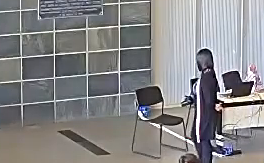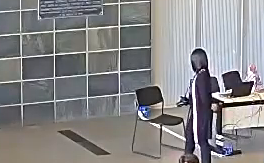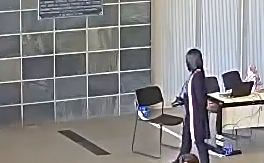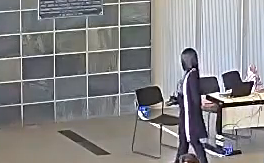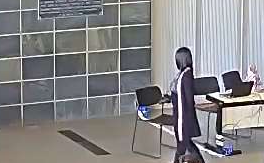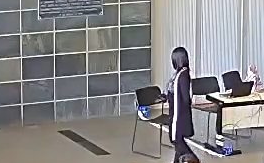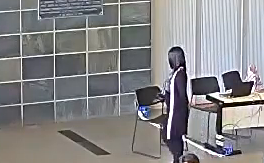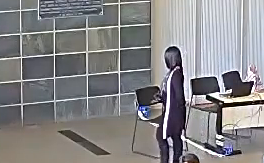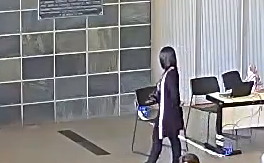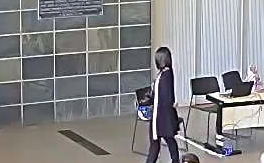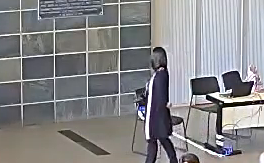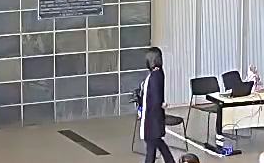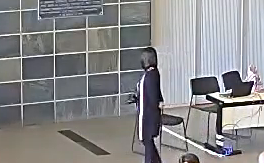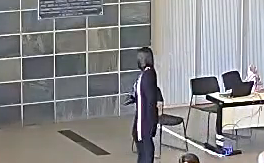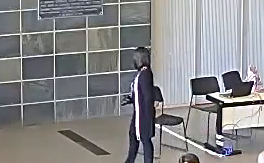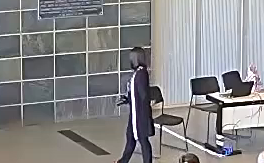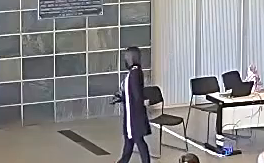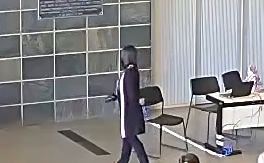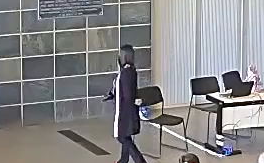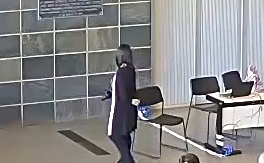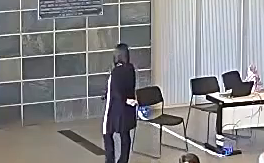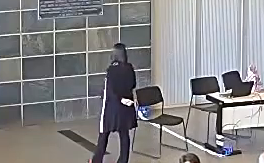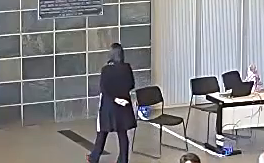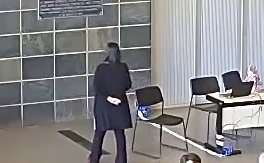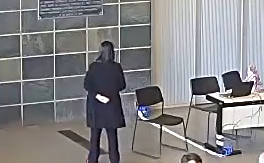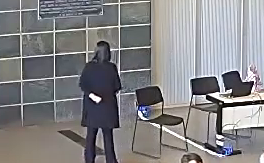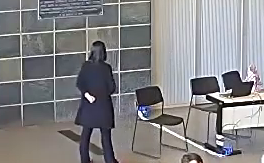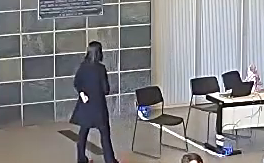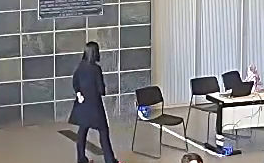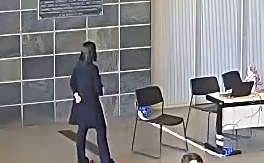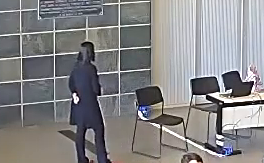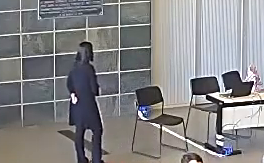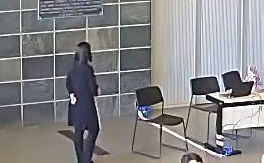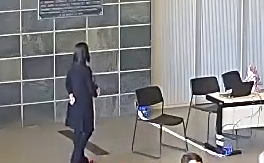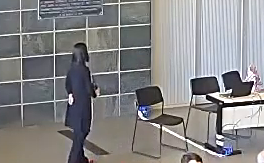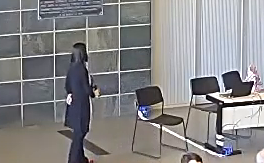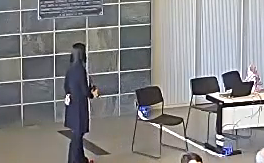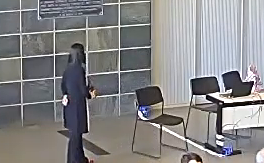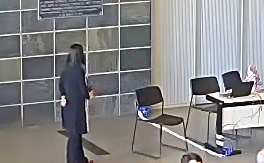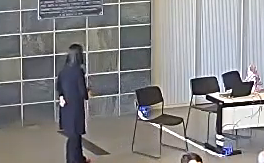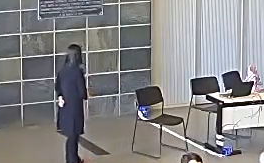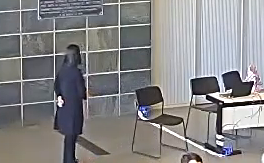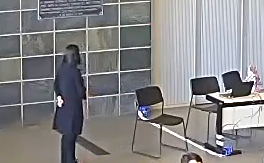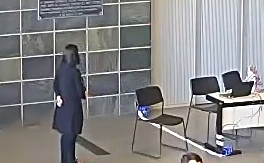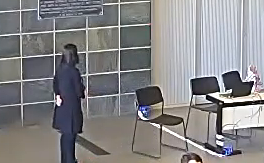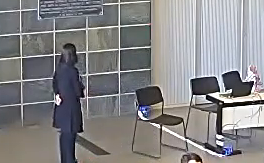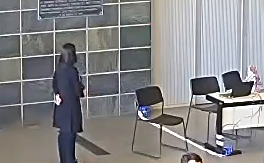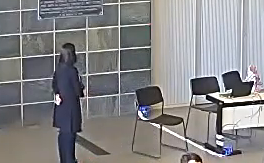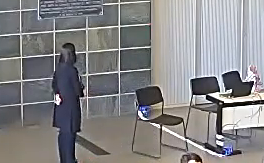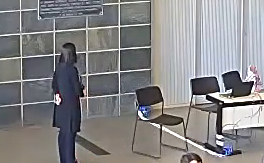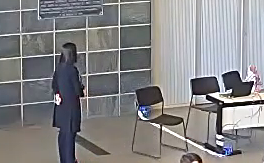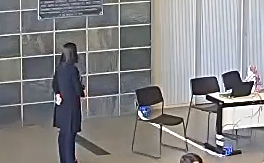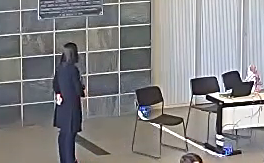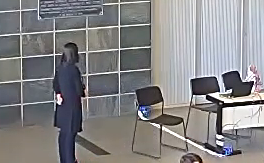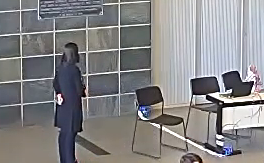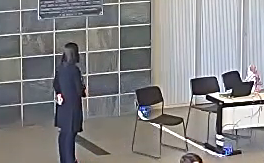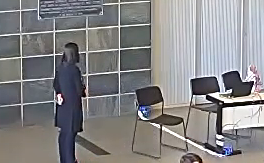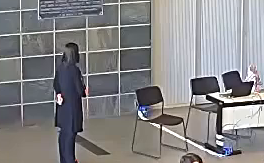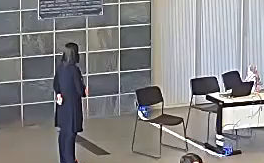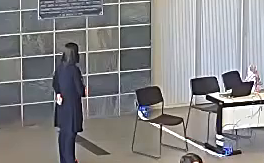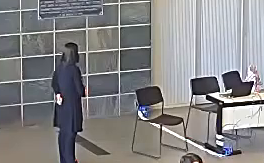forma especial ao Deputado Betão Professor Betão também